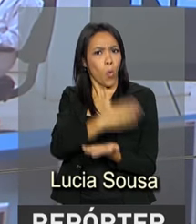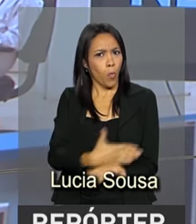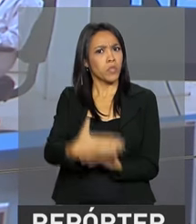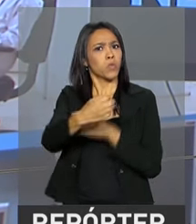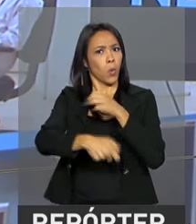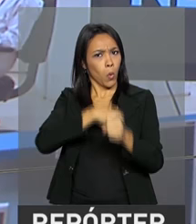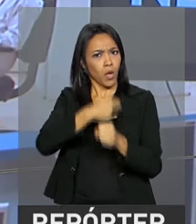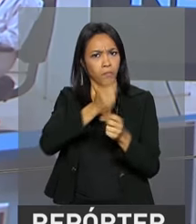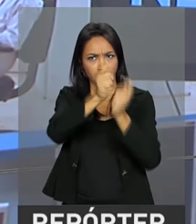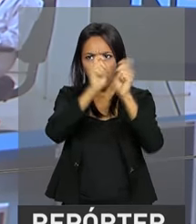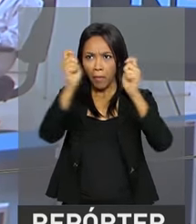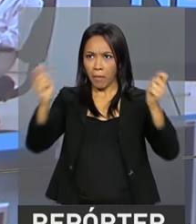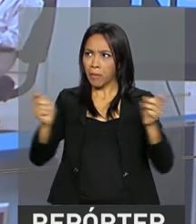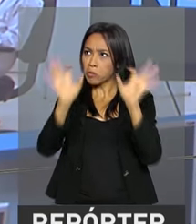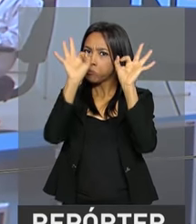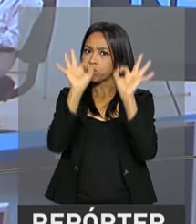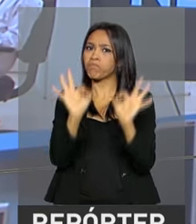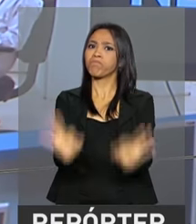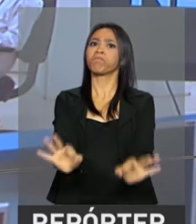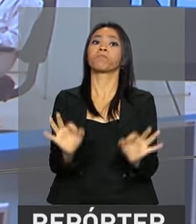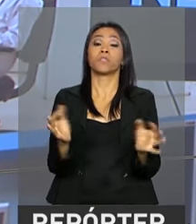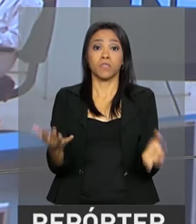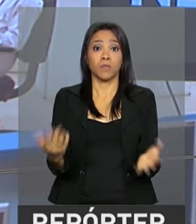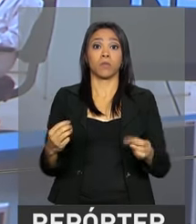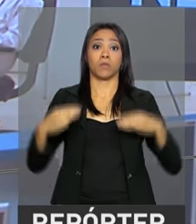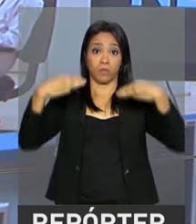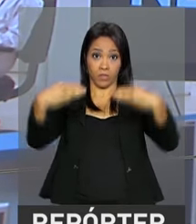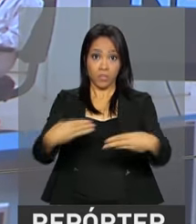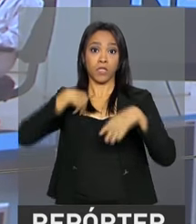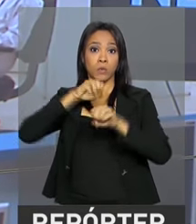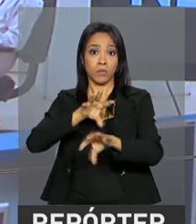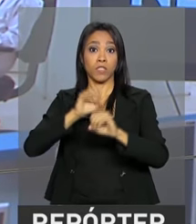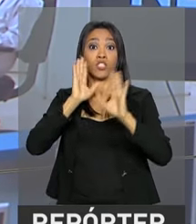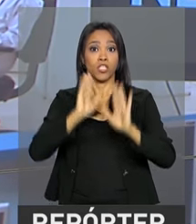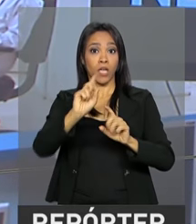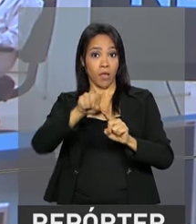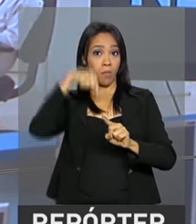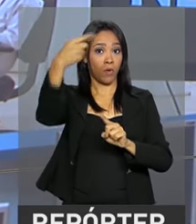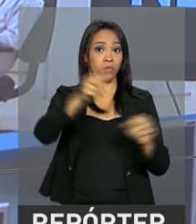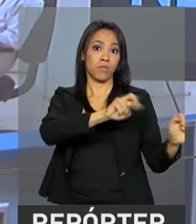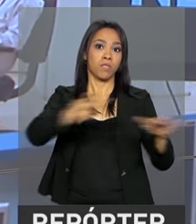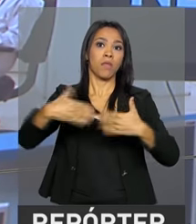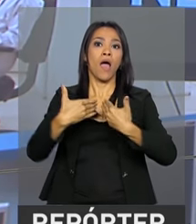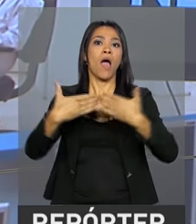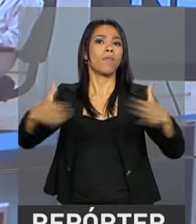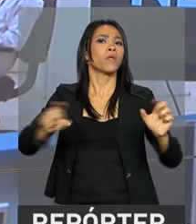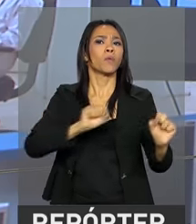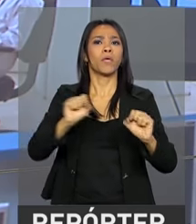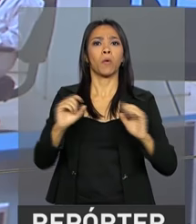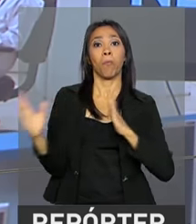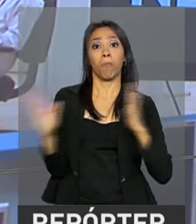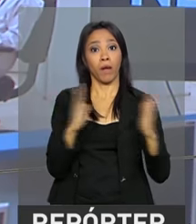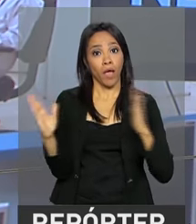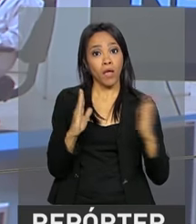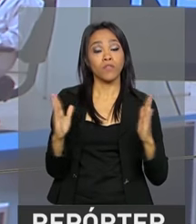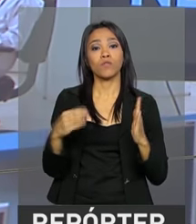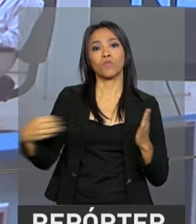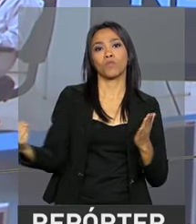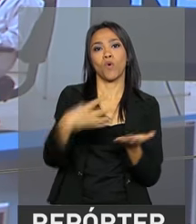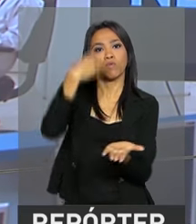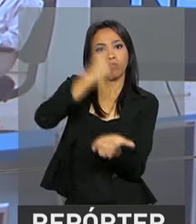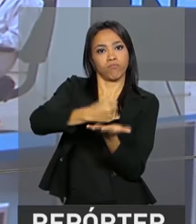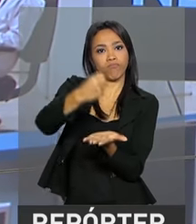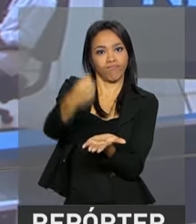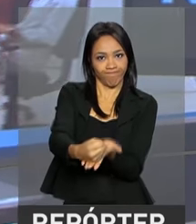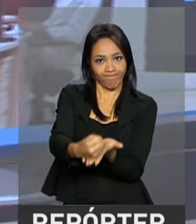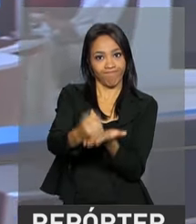os pagamentos em dia e o Ministério da Educação vai abrir já na próxima semana o prazo para a renovação de contratos